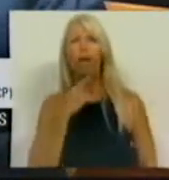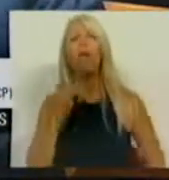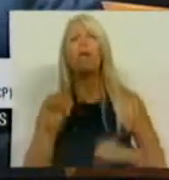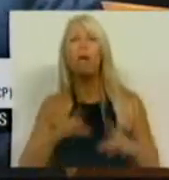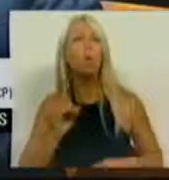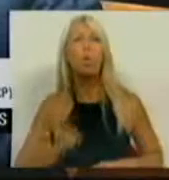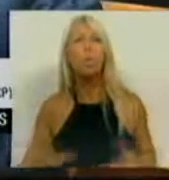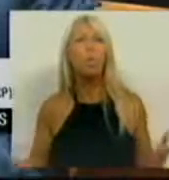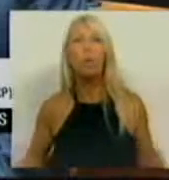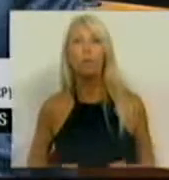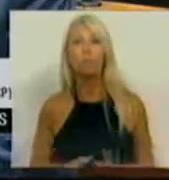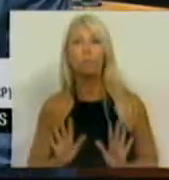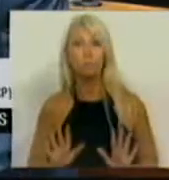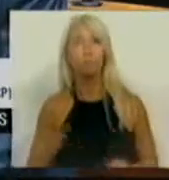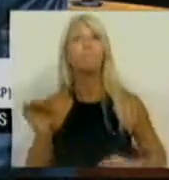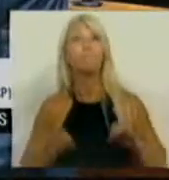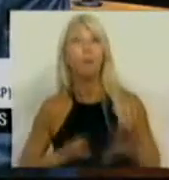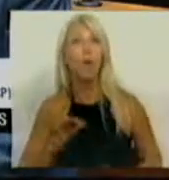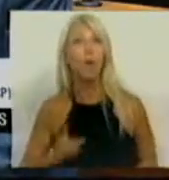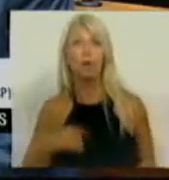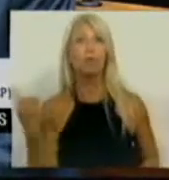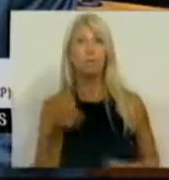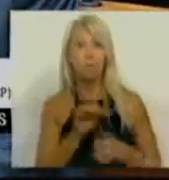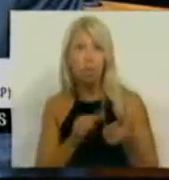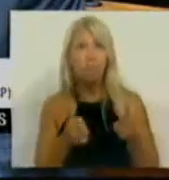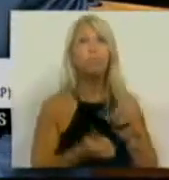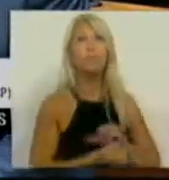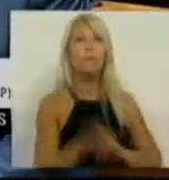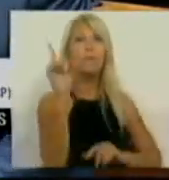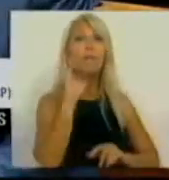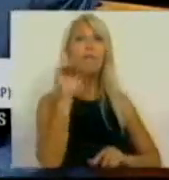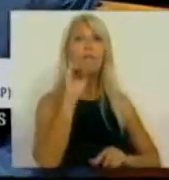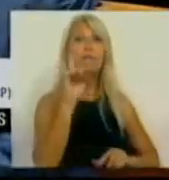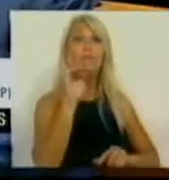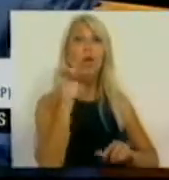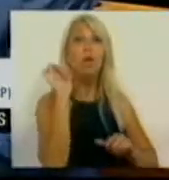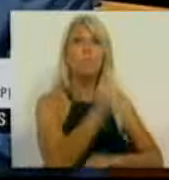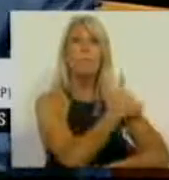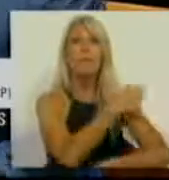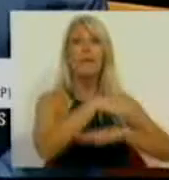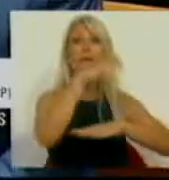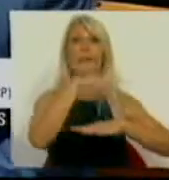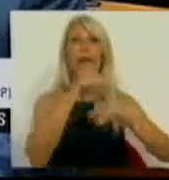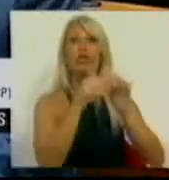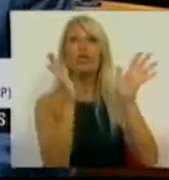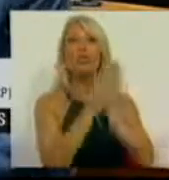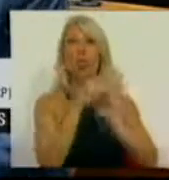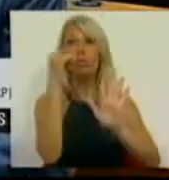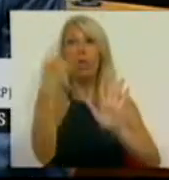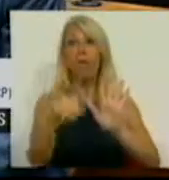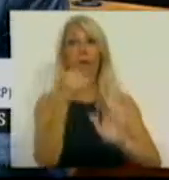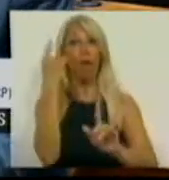está em causa é nós corrigirmos o valor patrimonial dos imóveis, todos aqueles que estão lá em casa, todos os que